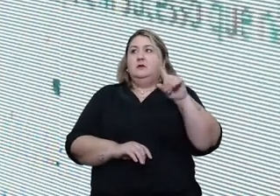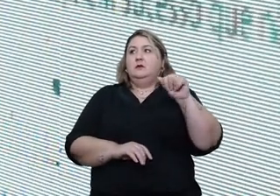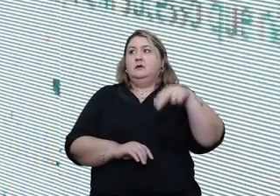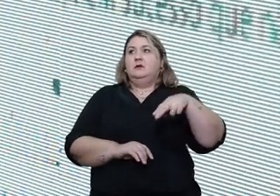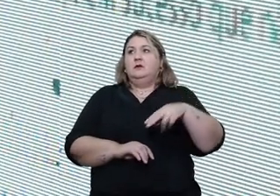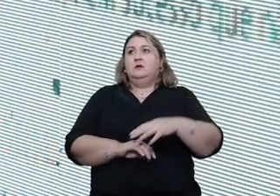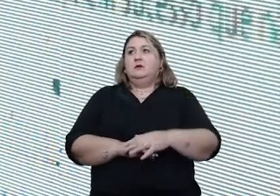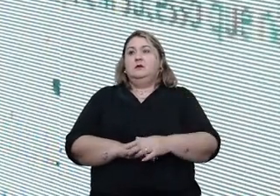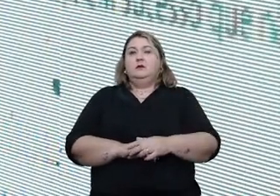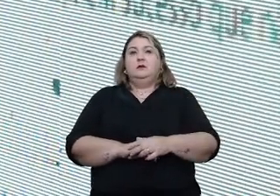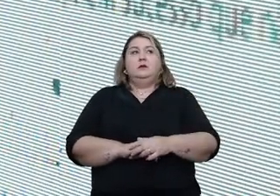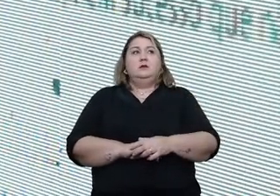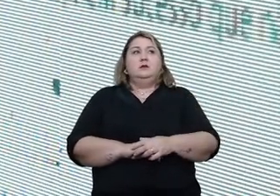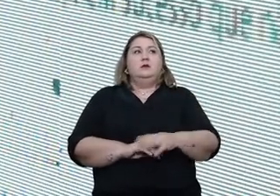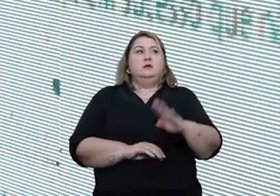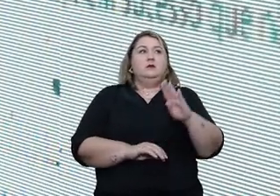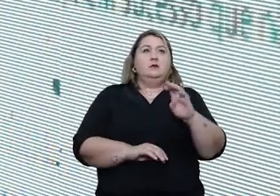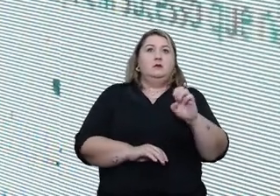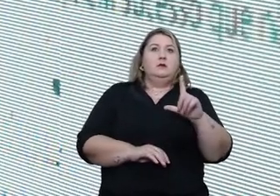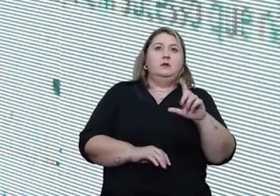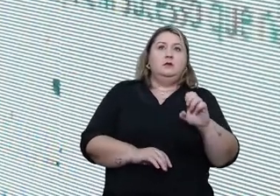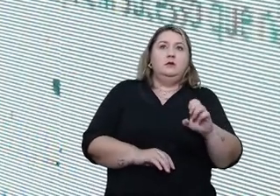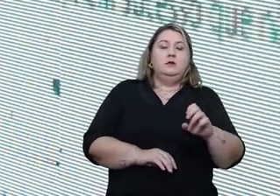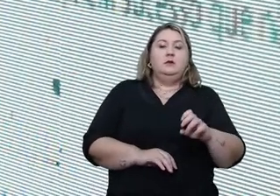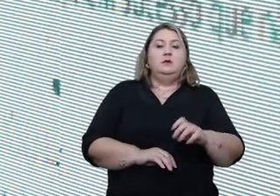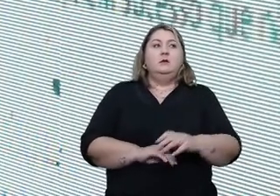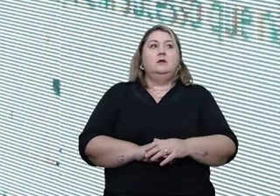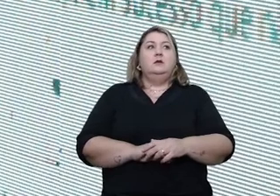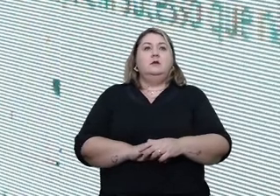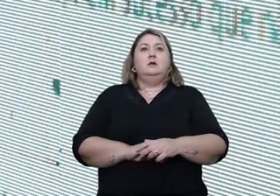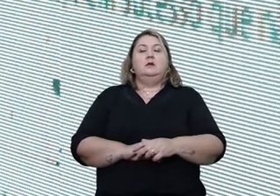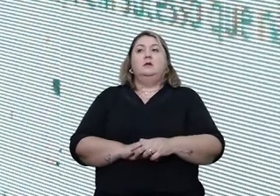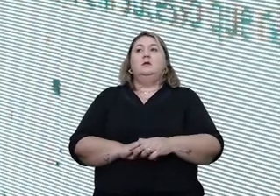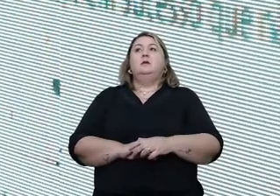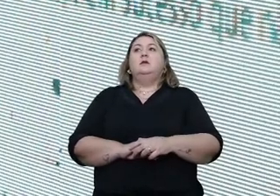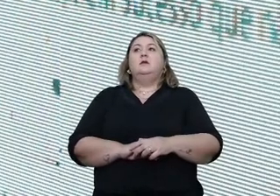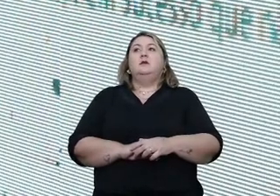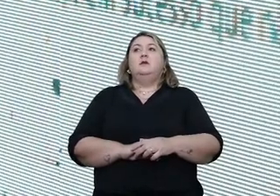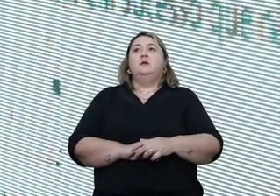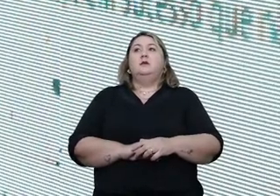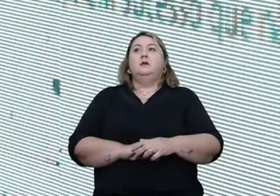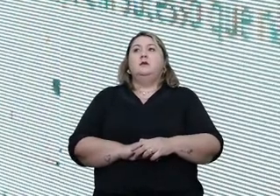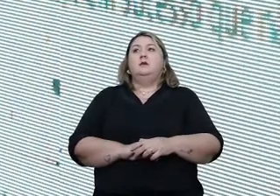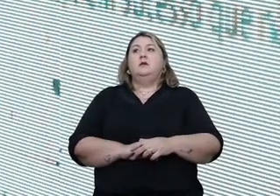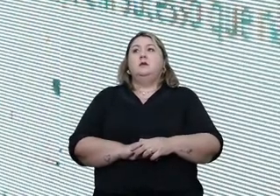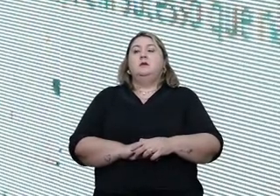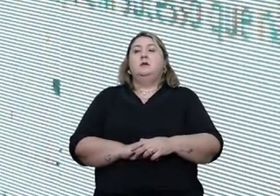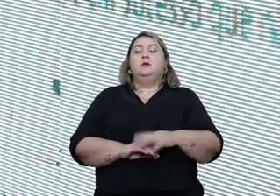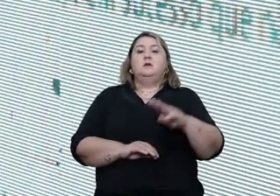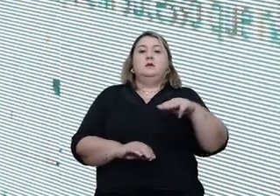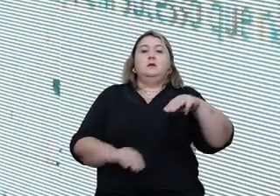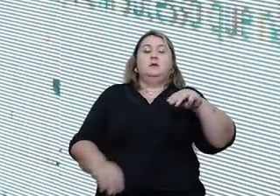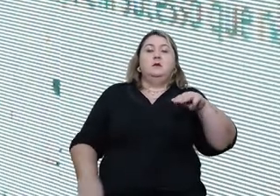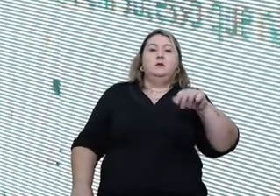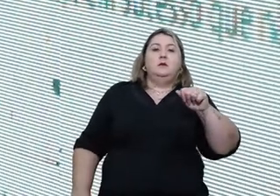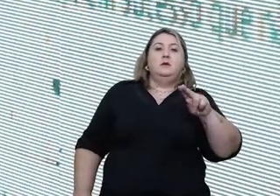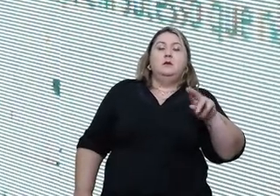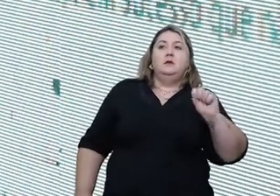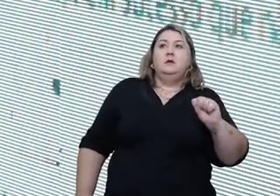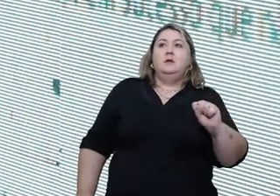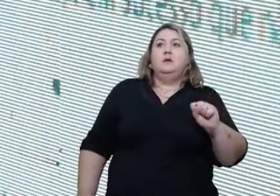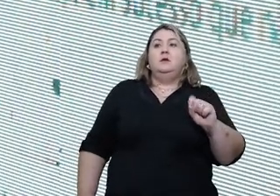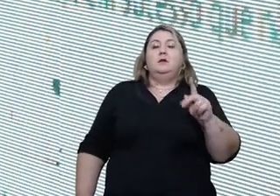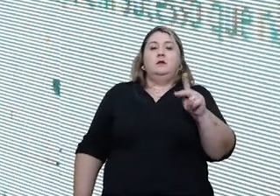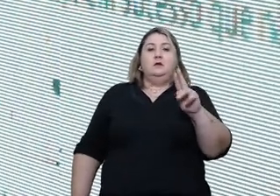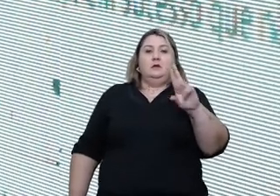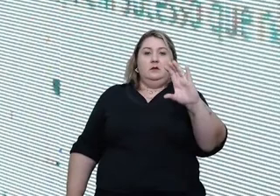o Danilo, o Belli. Vamos lá, Gabriela Marfim, Ângelo, cadê o mais... Maus bocados, né? Vai ter maus